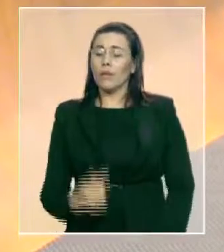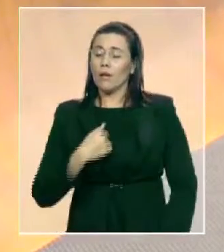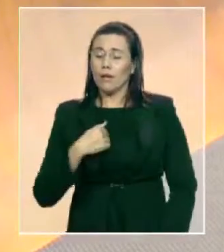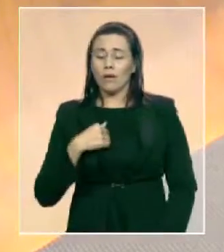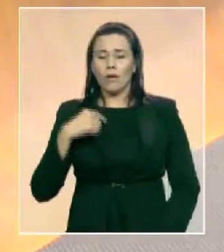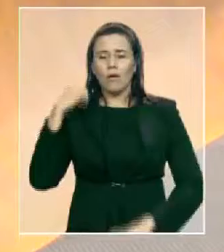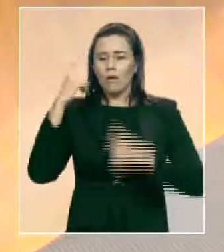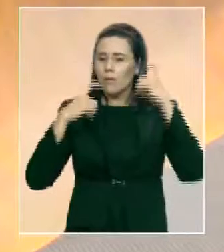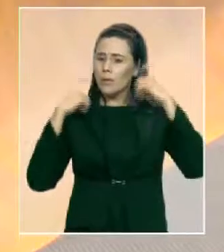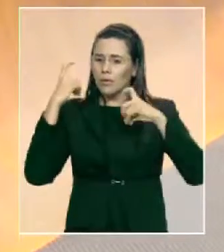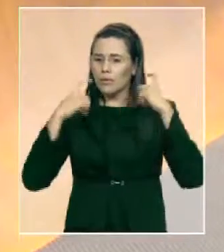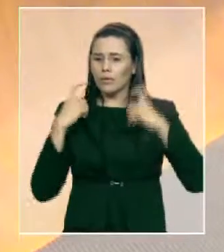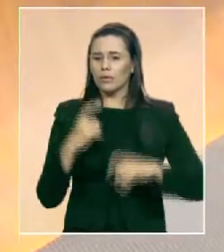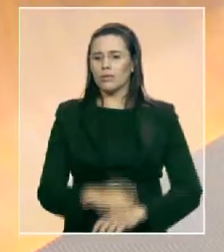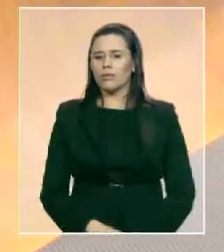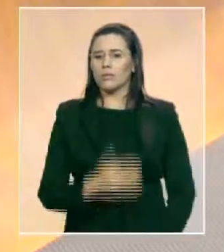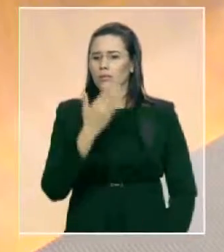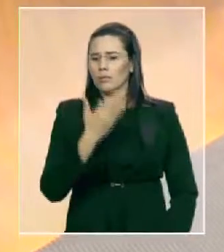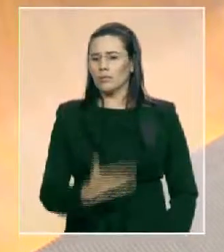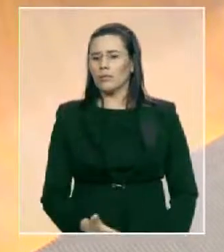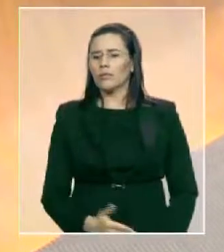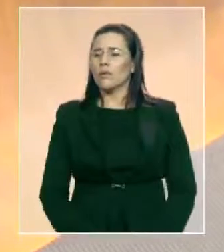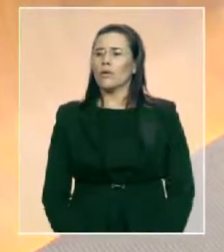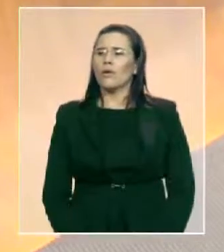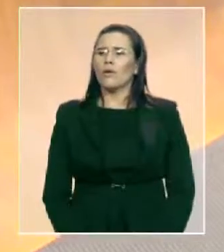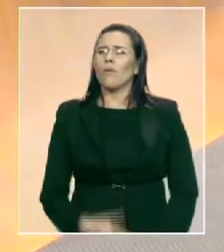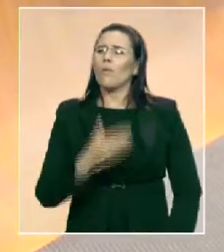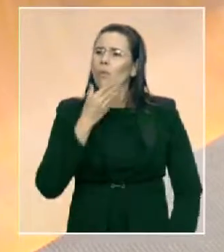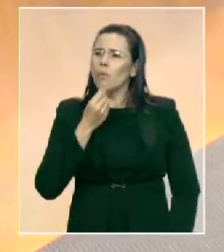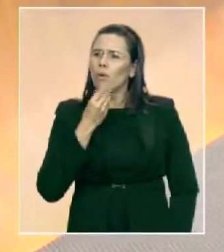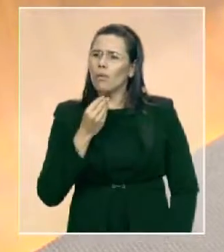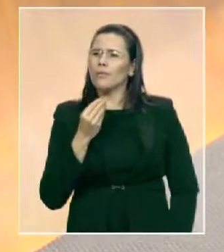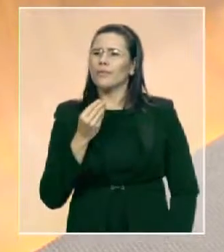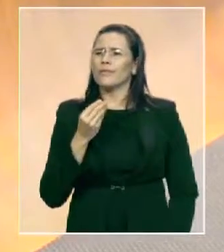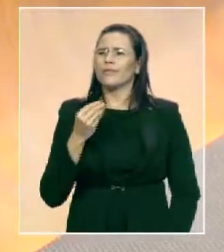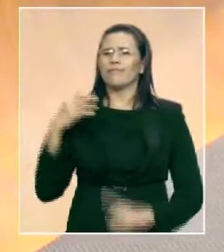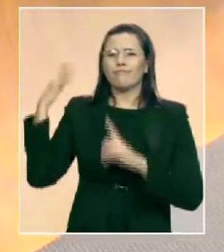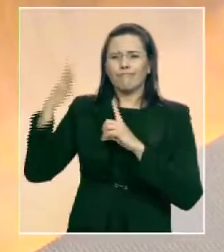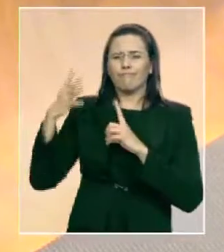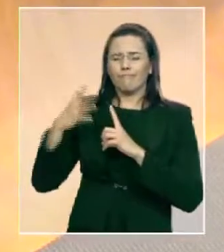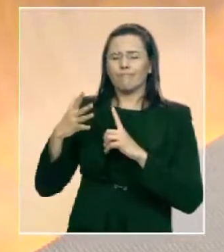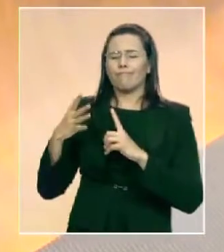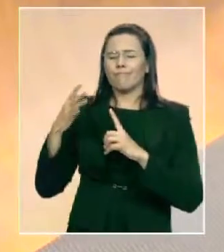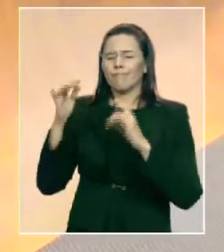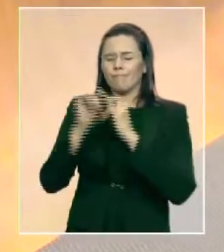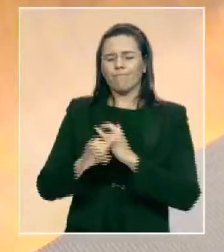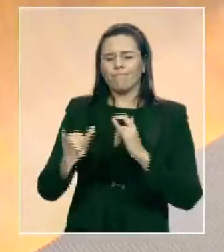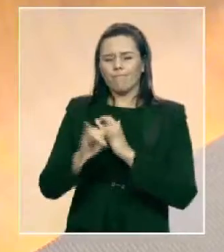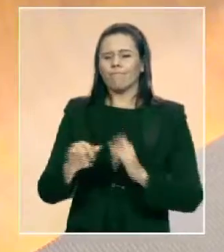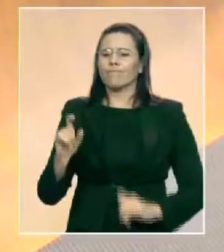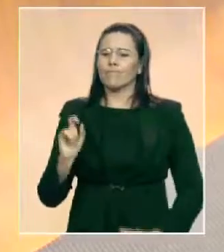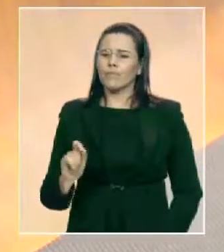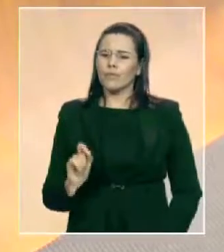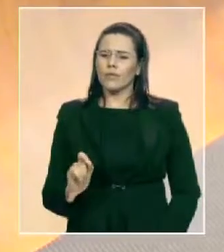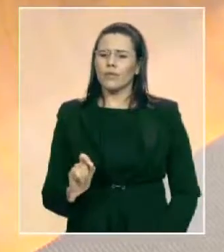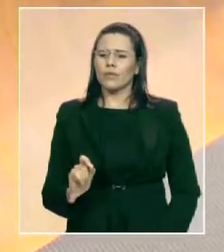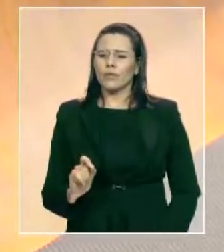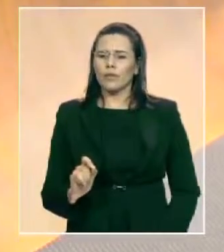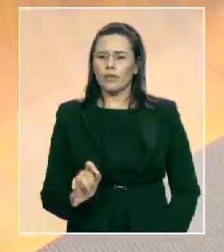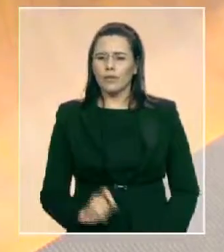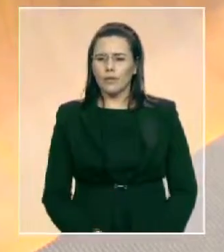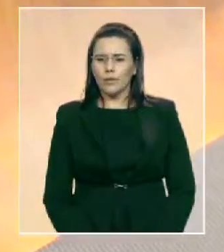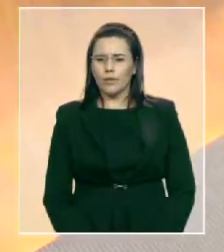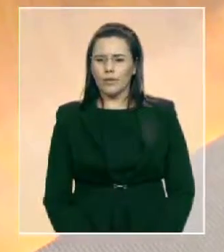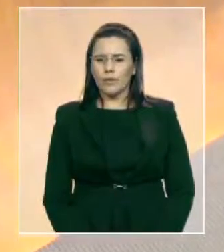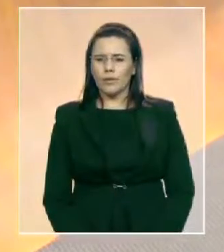soldado Leite, que eu conheço há muito tempo, falar, pelo que eu entendi, ele disse que o governador, porque